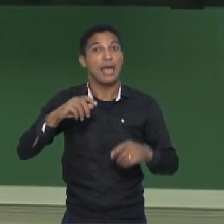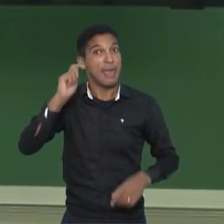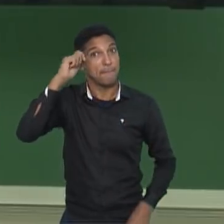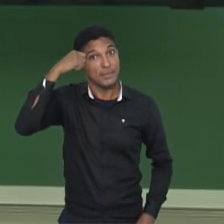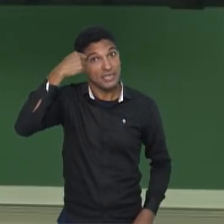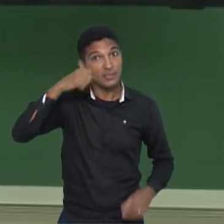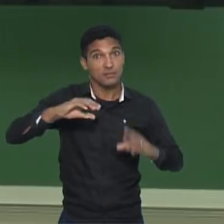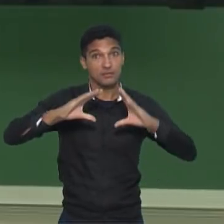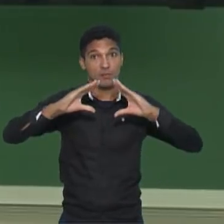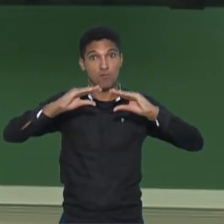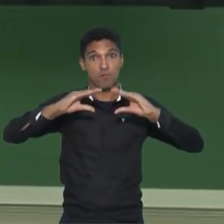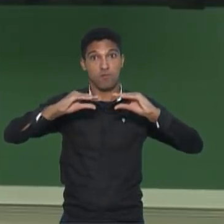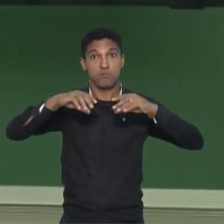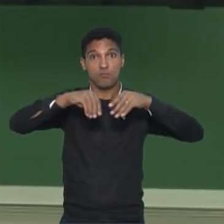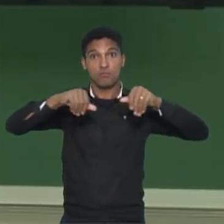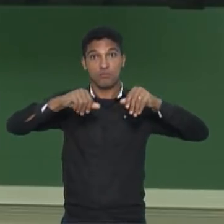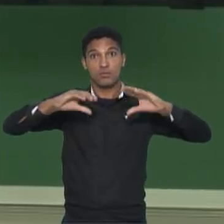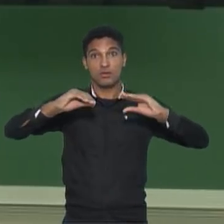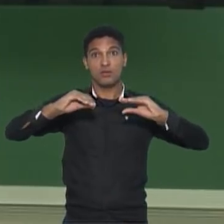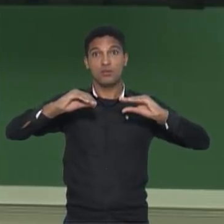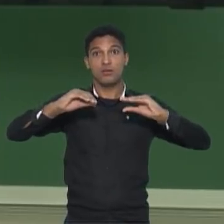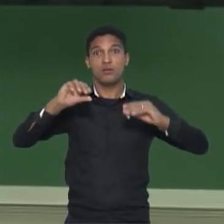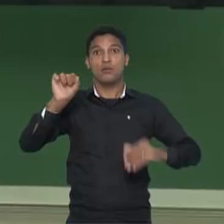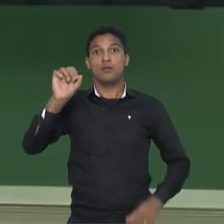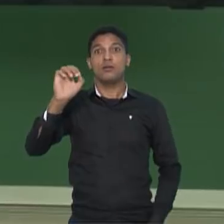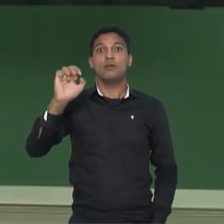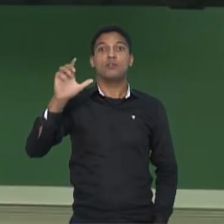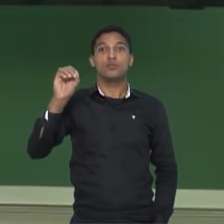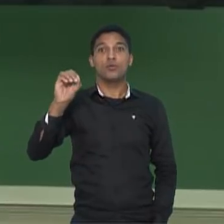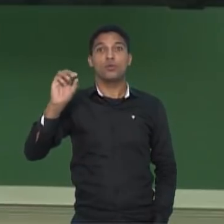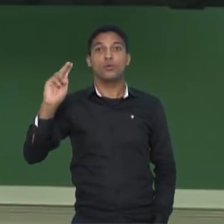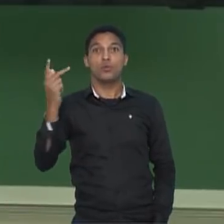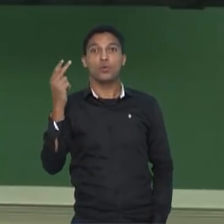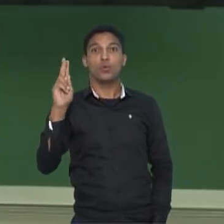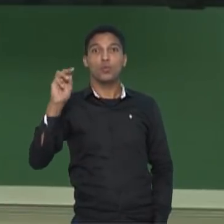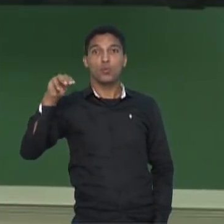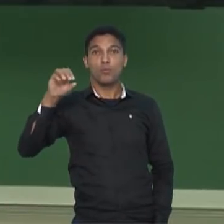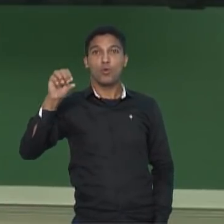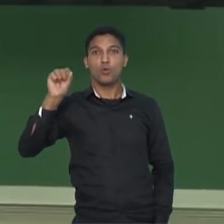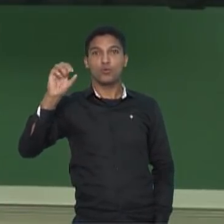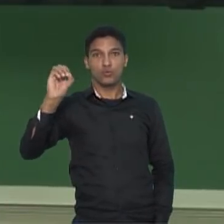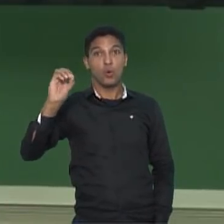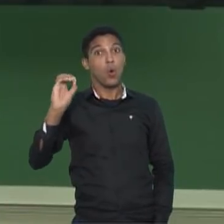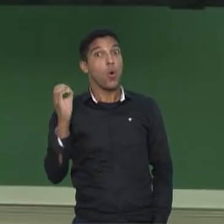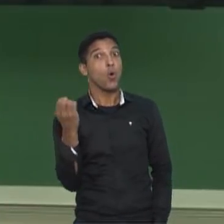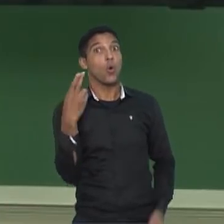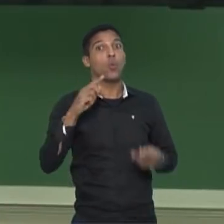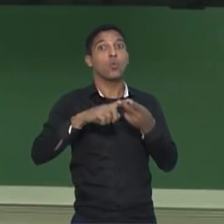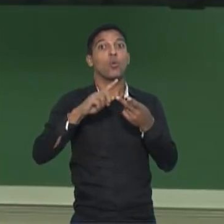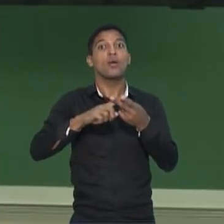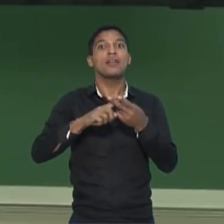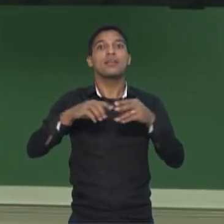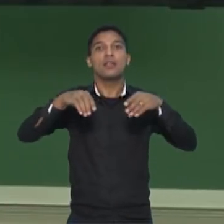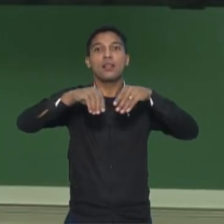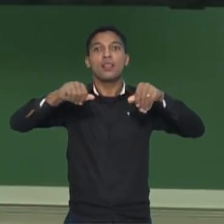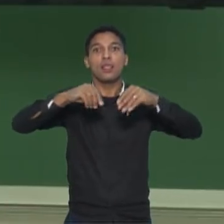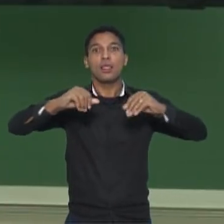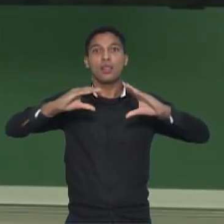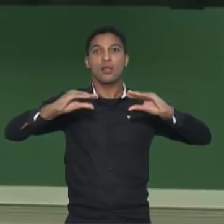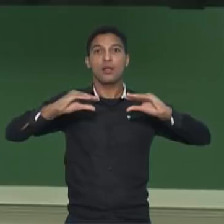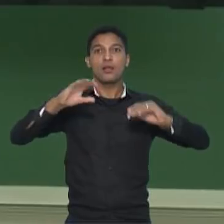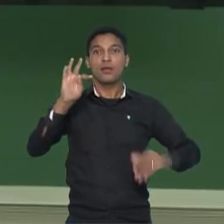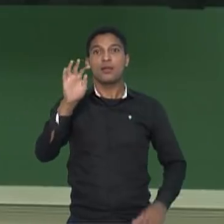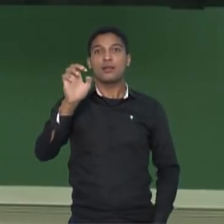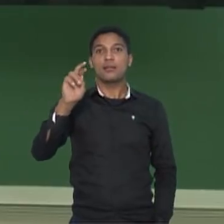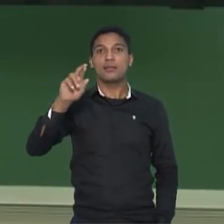Veja, o solo humoso ele é até popularmente chamado de terra preta. Ele é um solo que vai